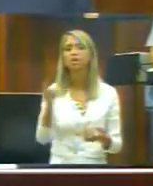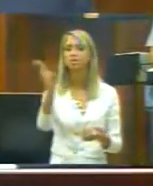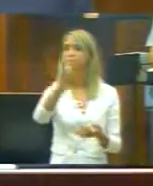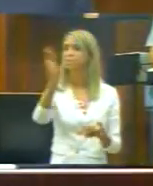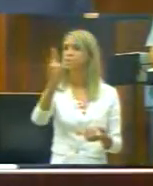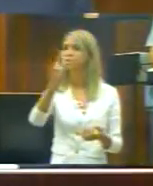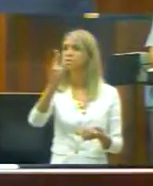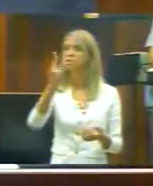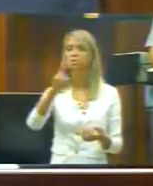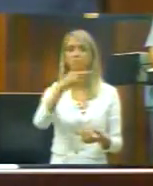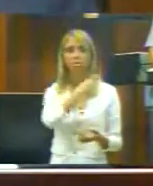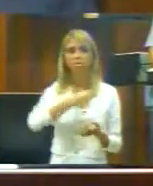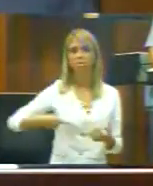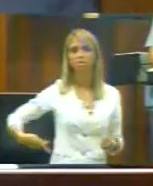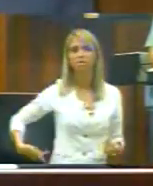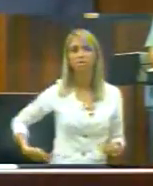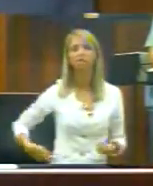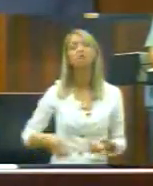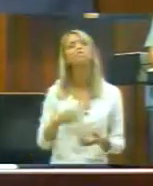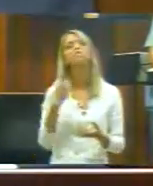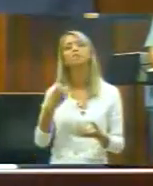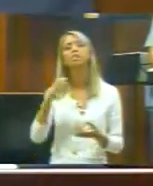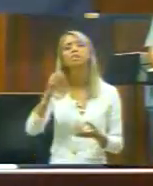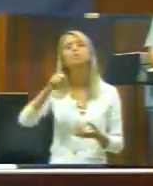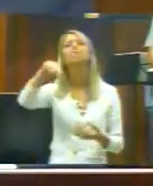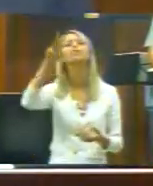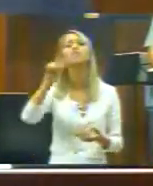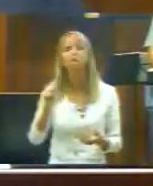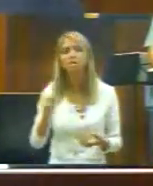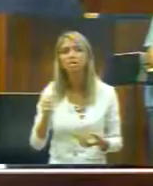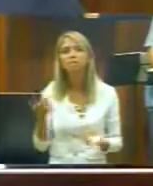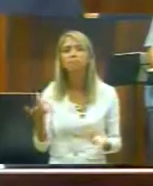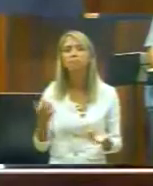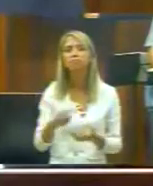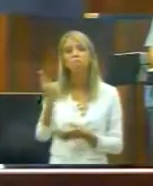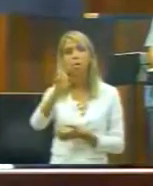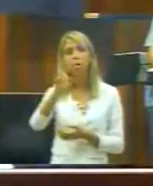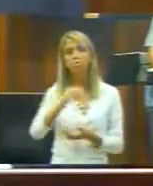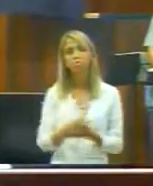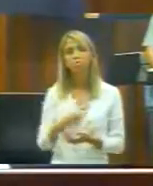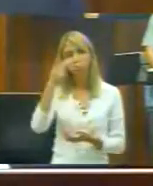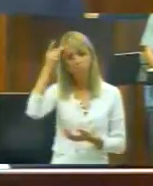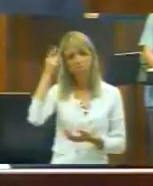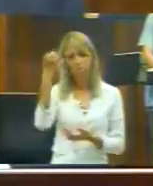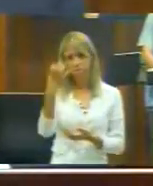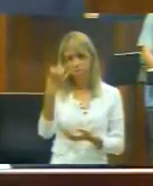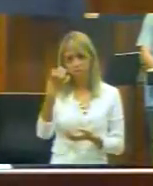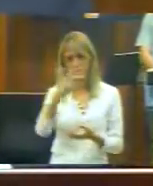Fala no microfone.